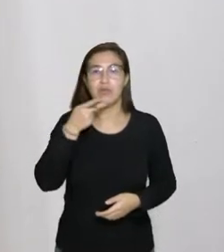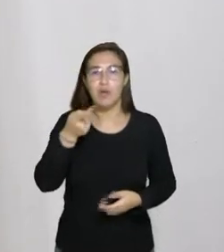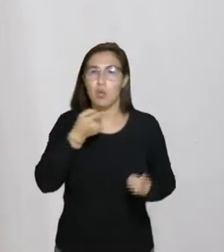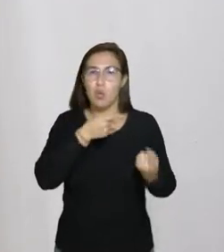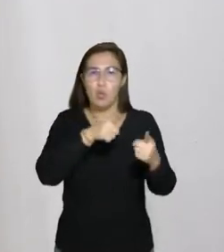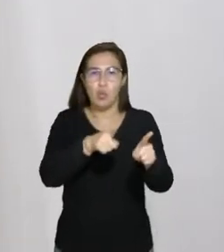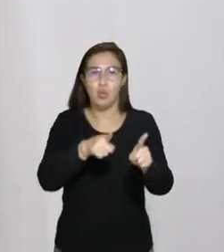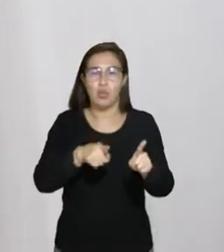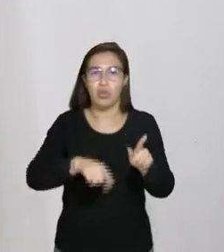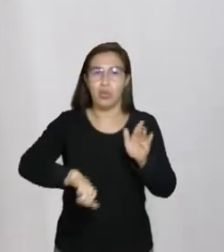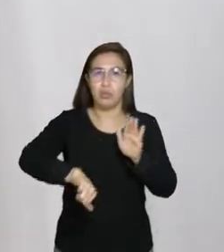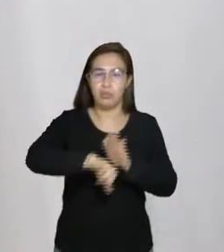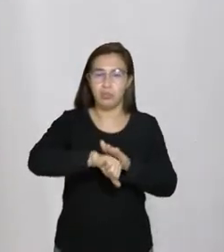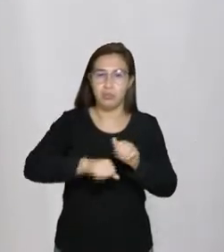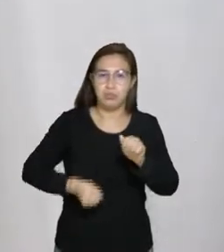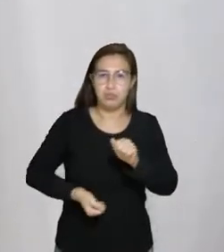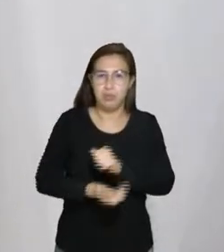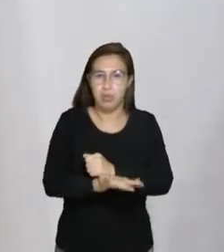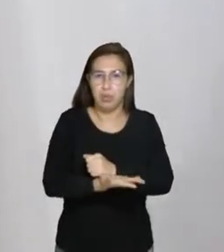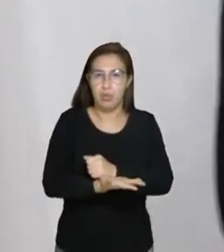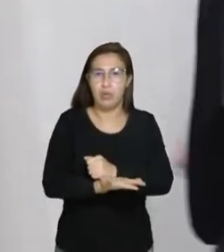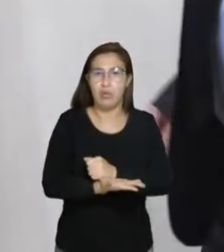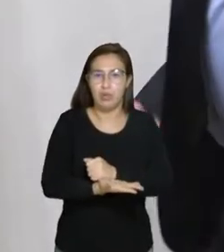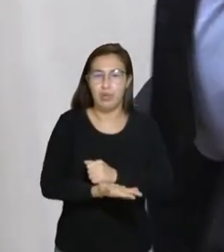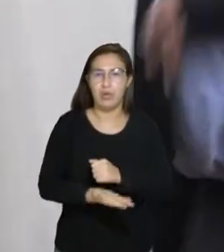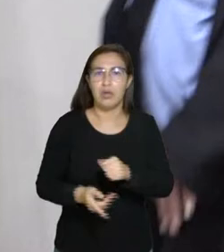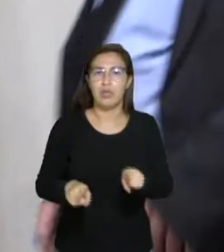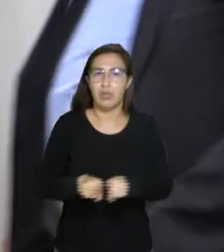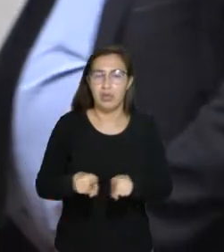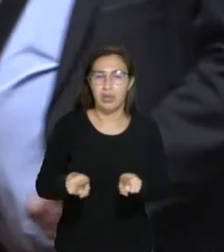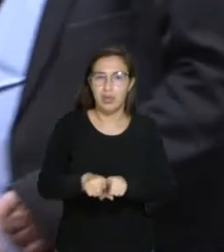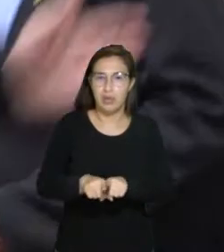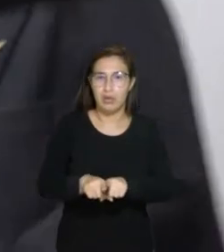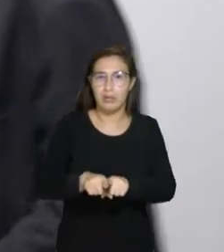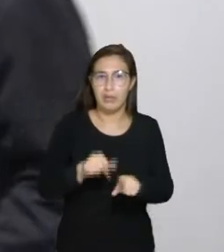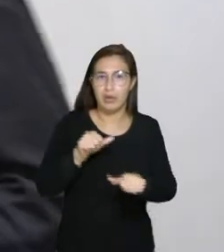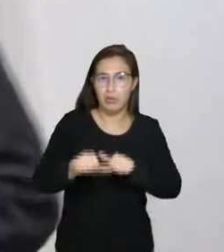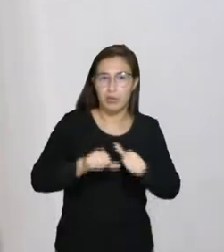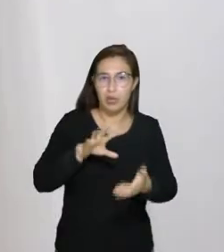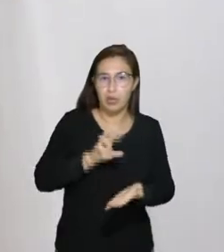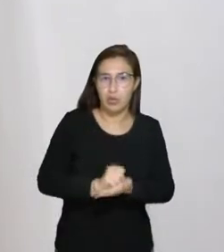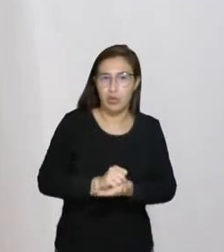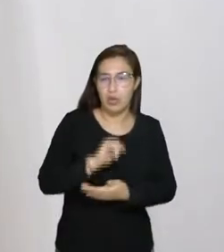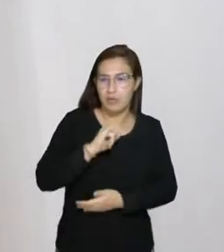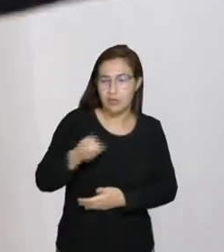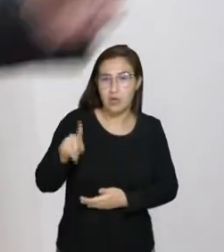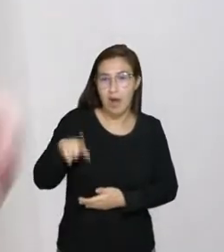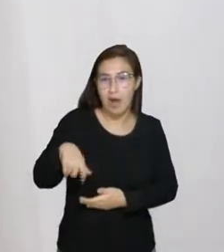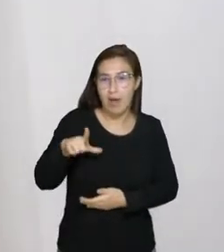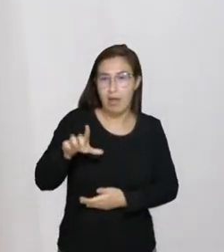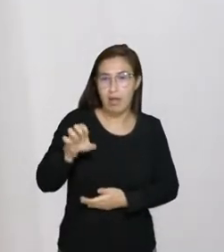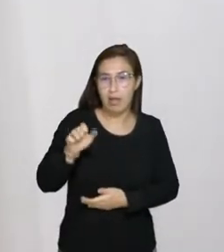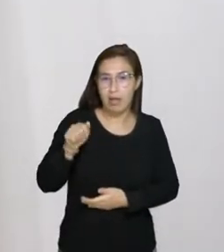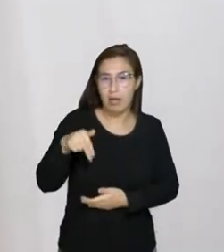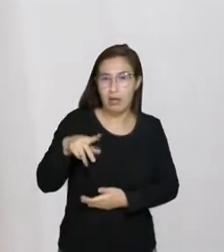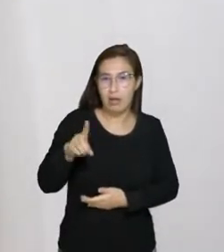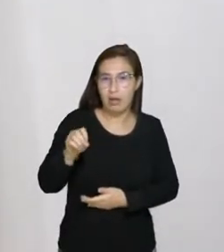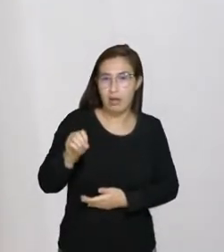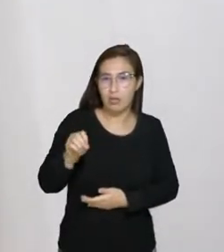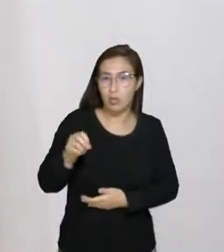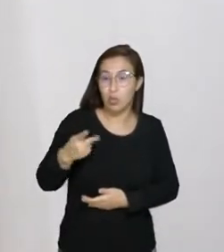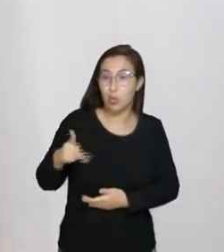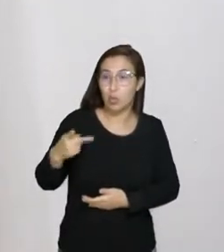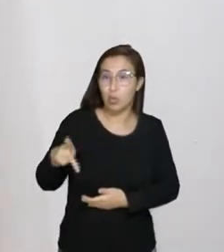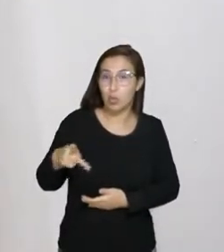corrupção e de revisão de contratos, disse para ele: não é, Leandro, só na tua secretaria, um contrato